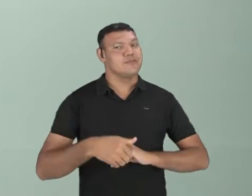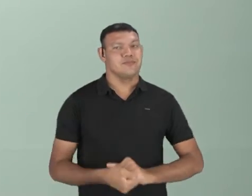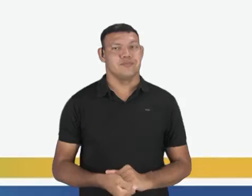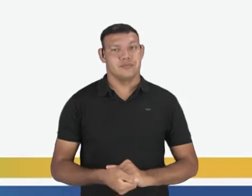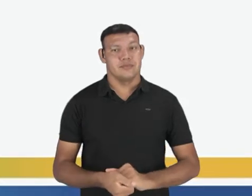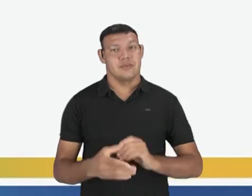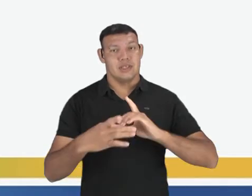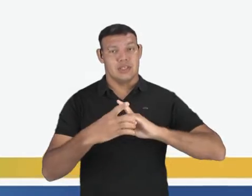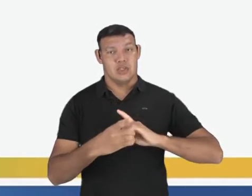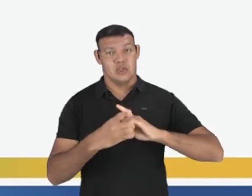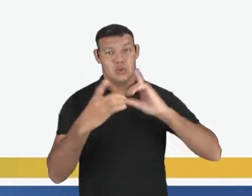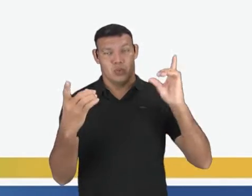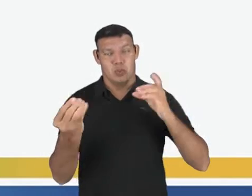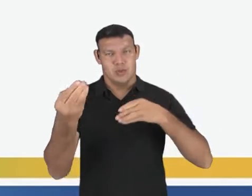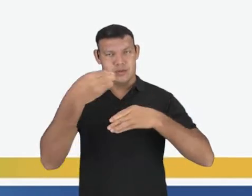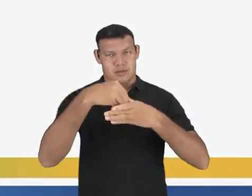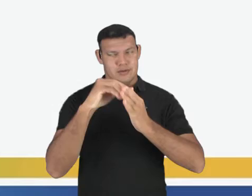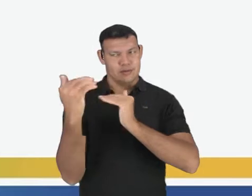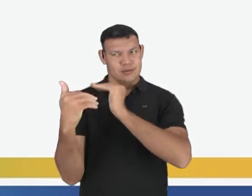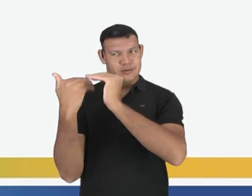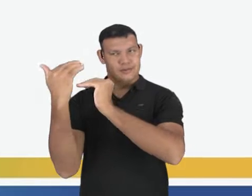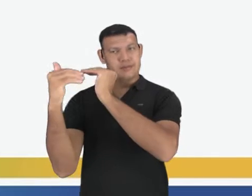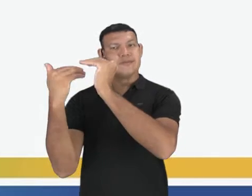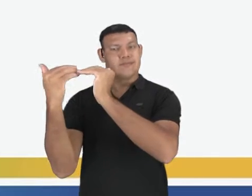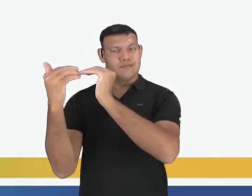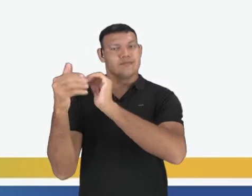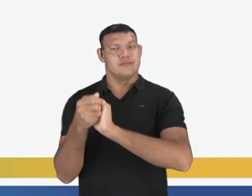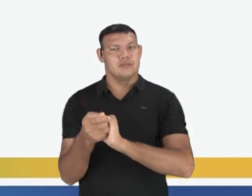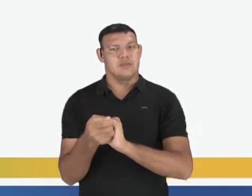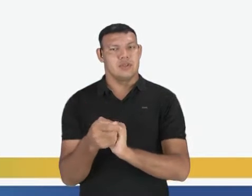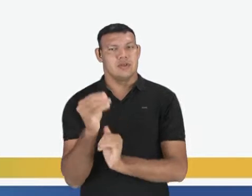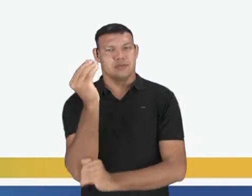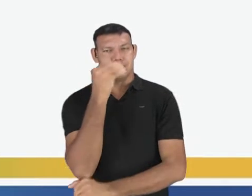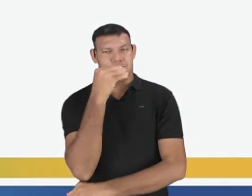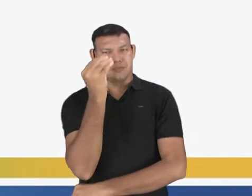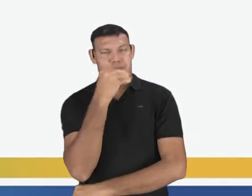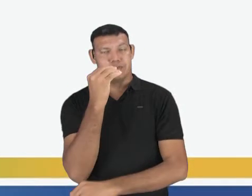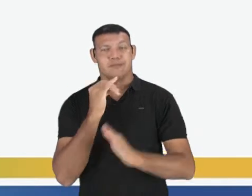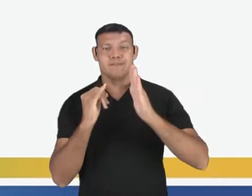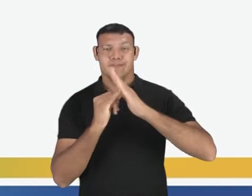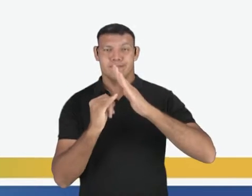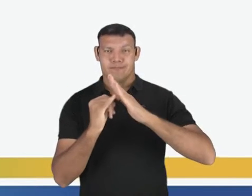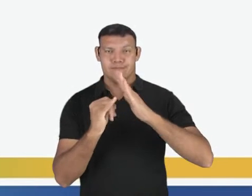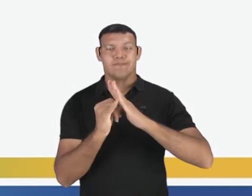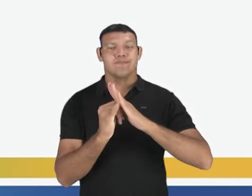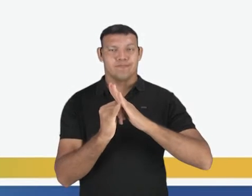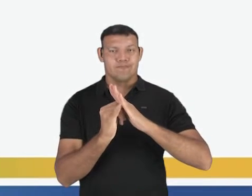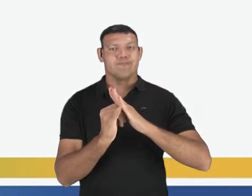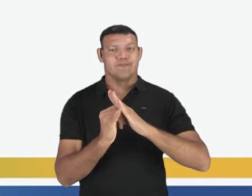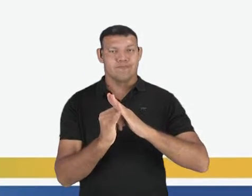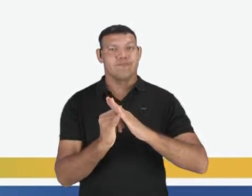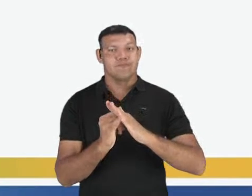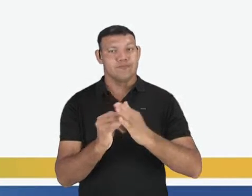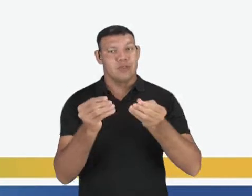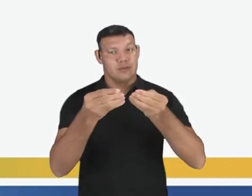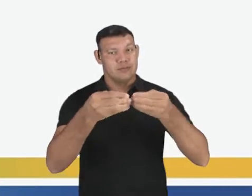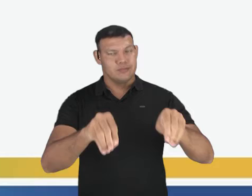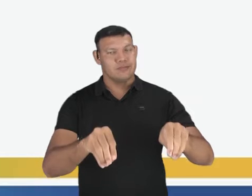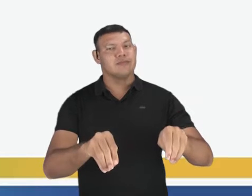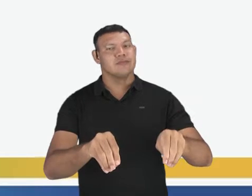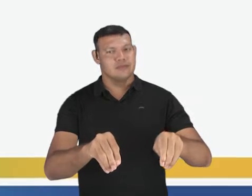Nas democracias em desenvolvimento, a fragilidade das instituições coloca em risco